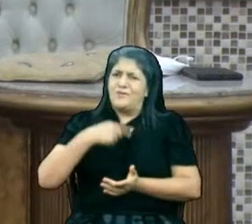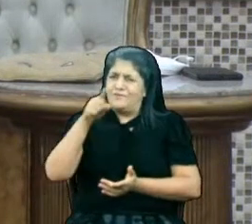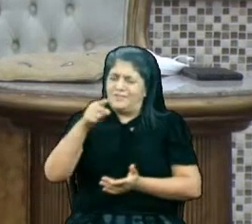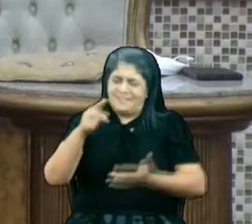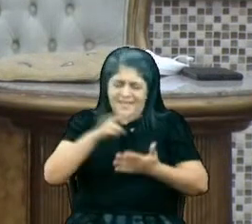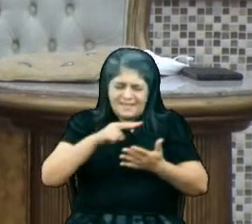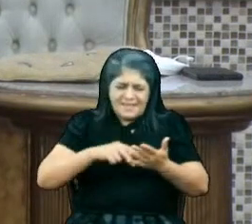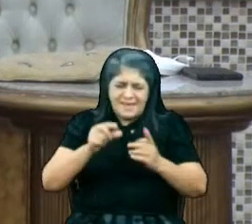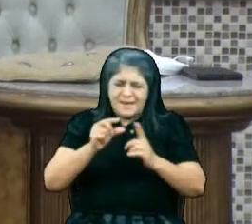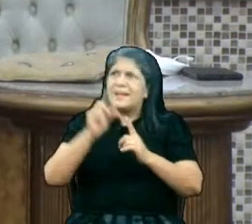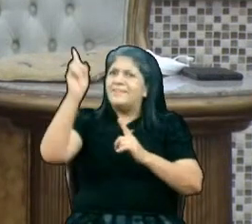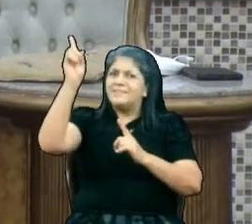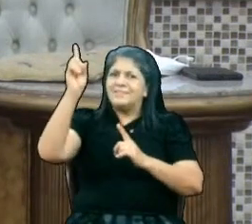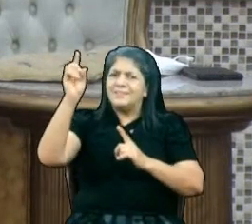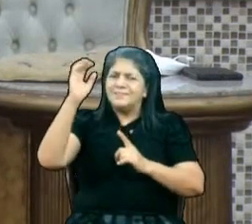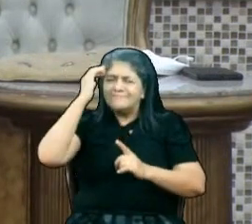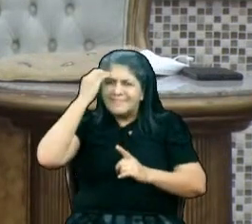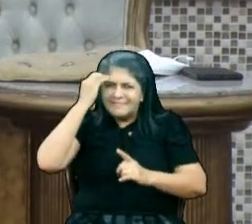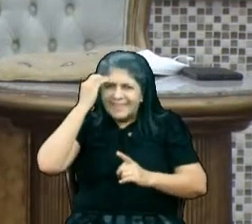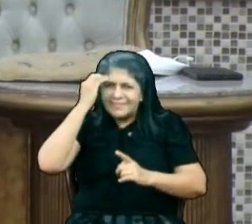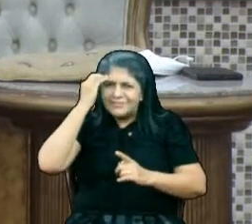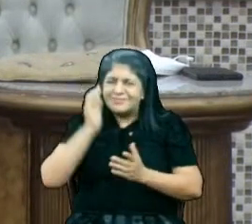E aí